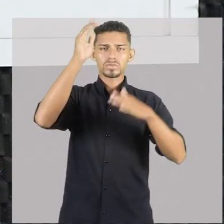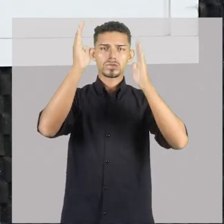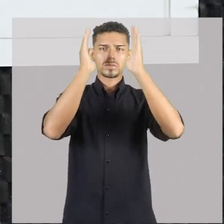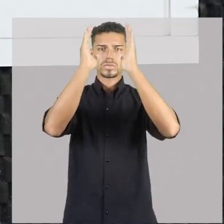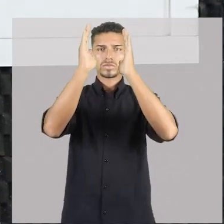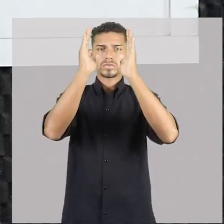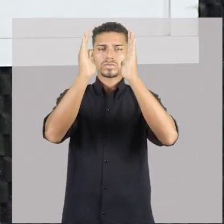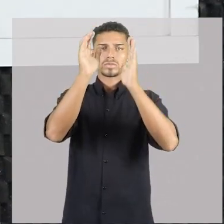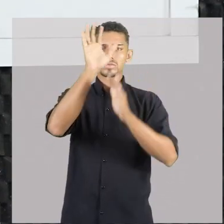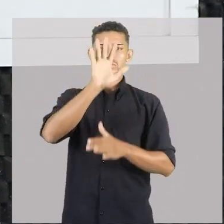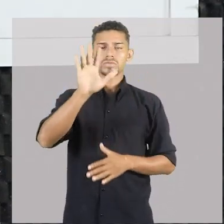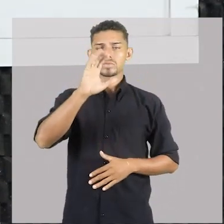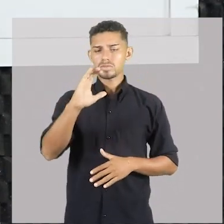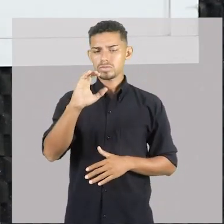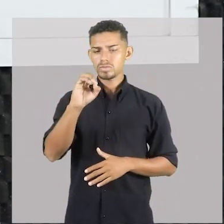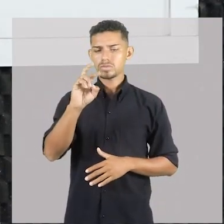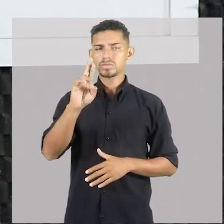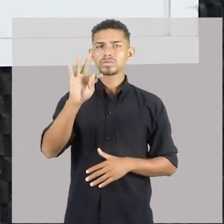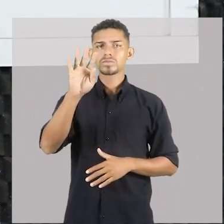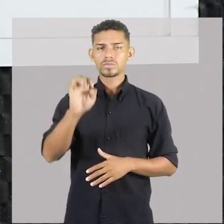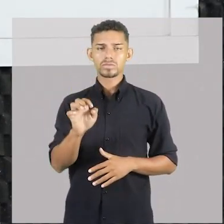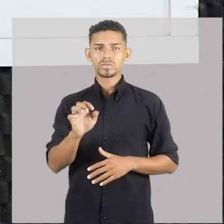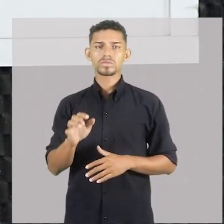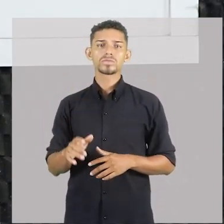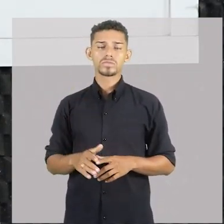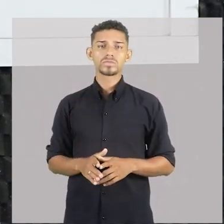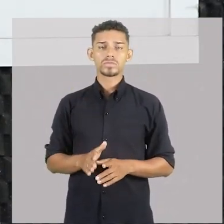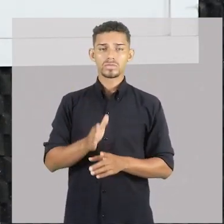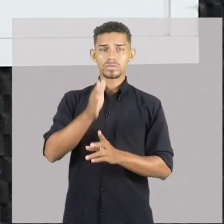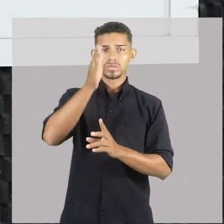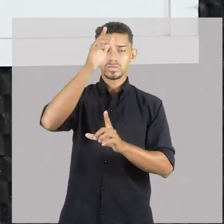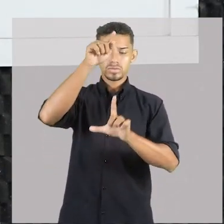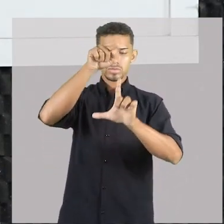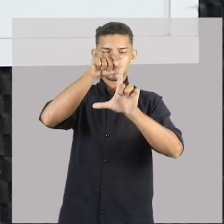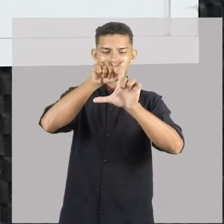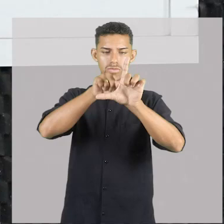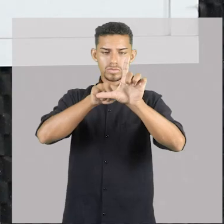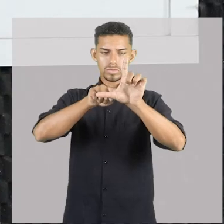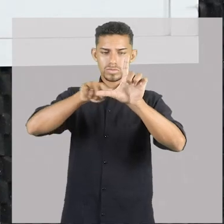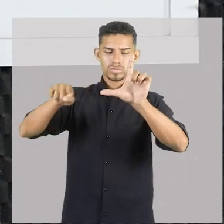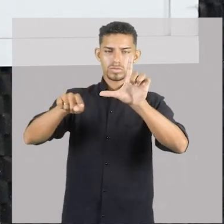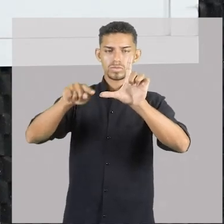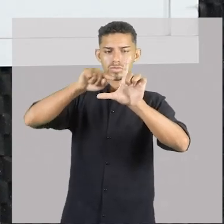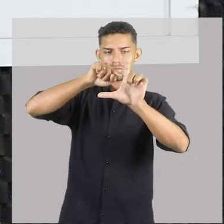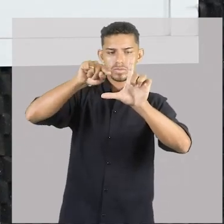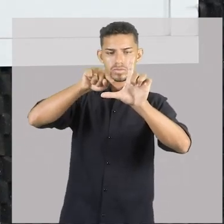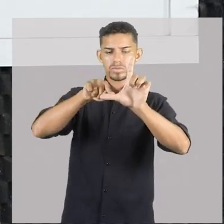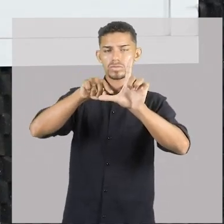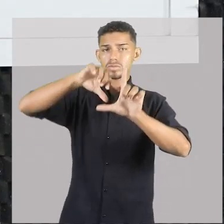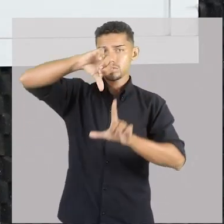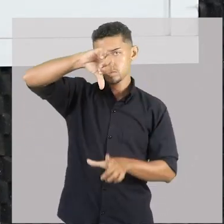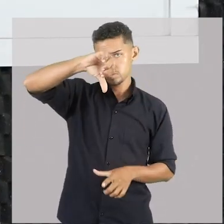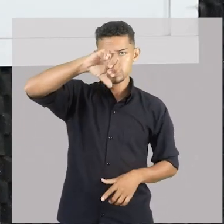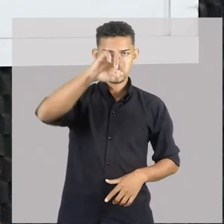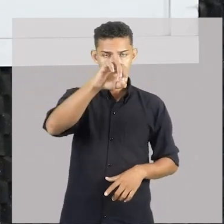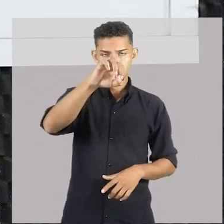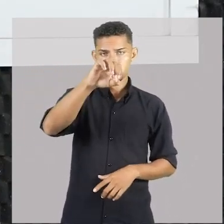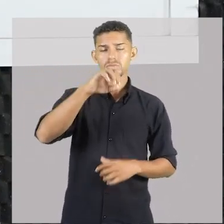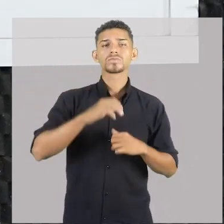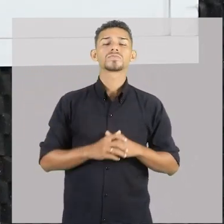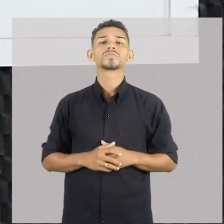de corte, 90 graus. Área de secção, cortar é seccionar. Área de